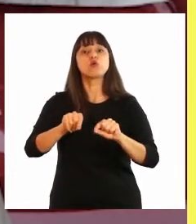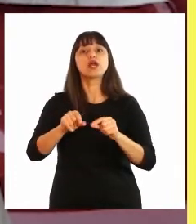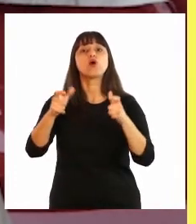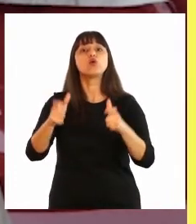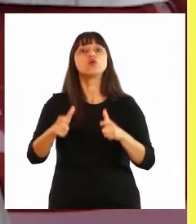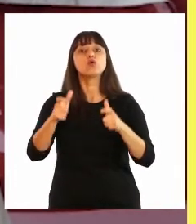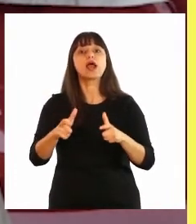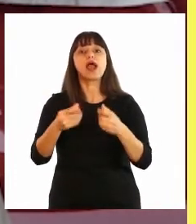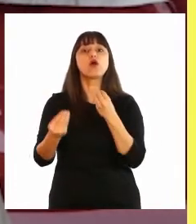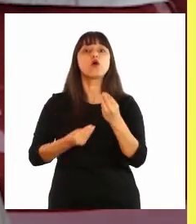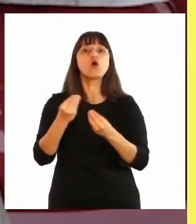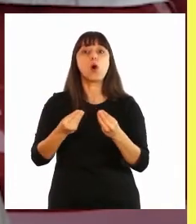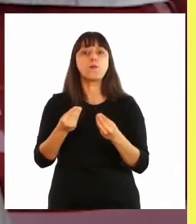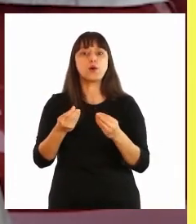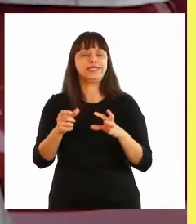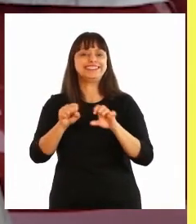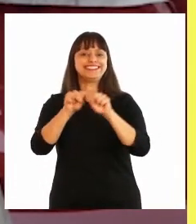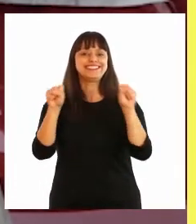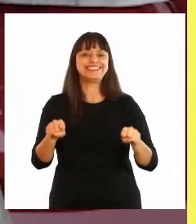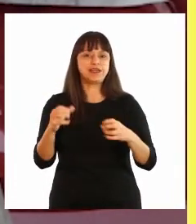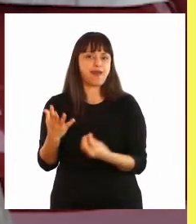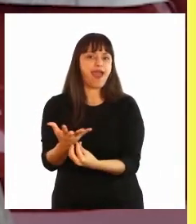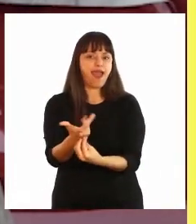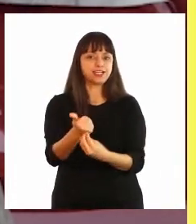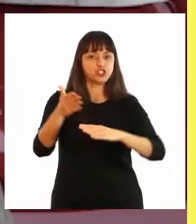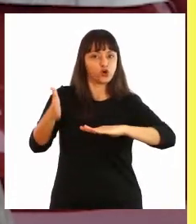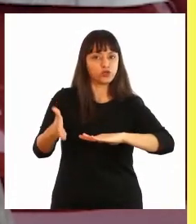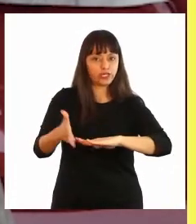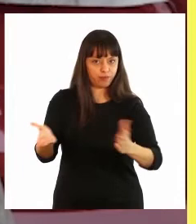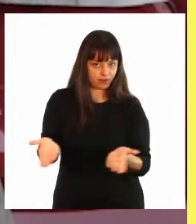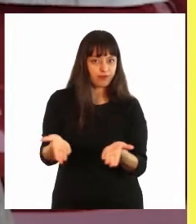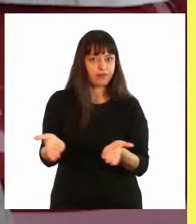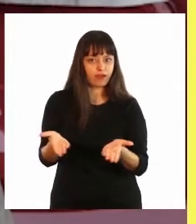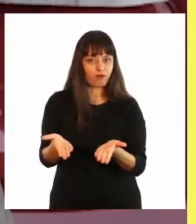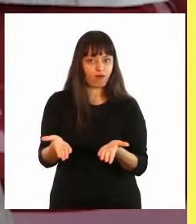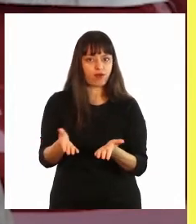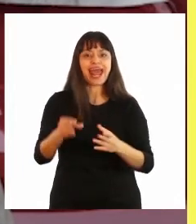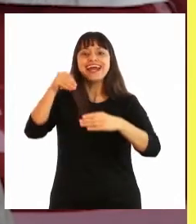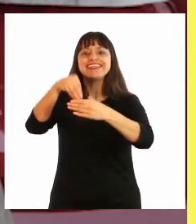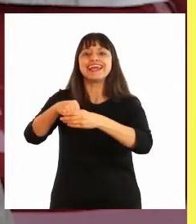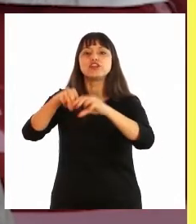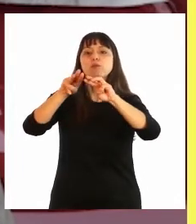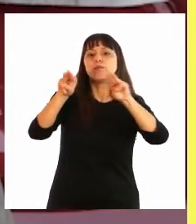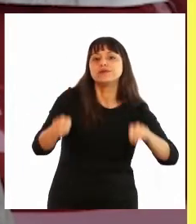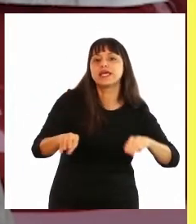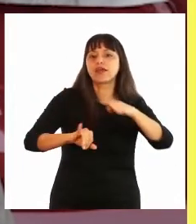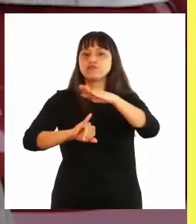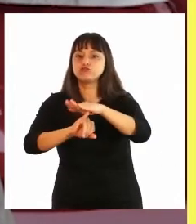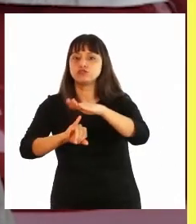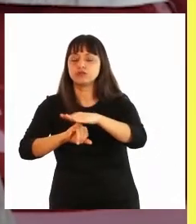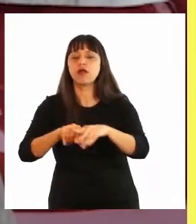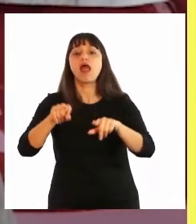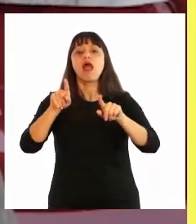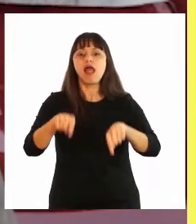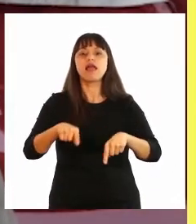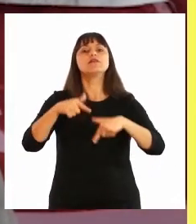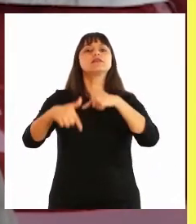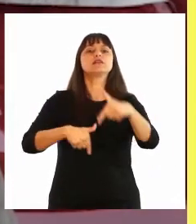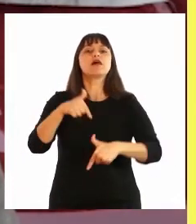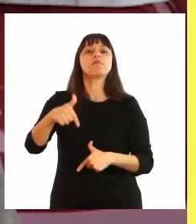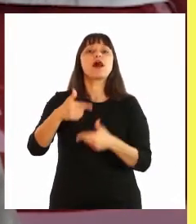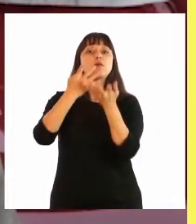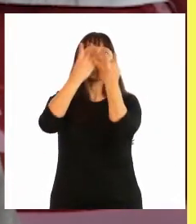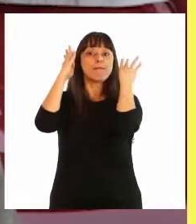institucionalizado, esse sistema da arte contemporânea, estamos falando da atuação dos indígenas dentro desse